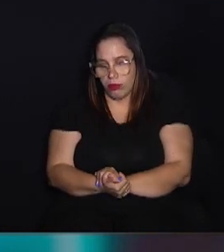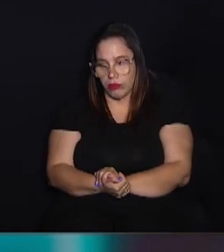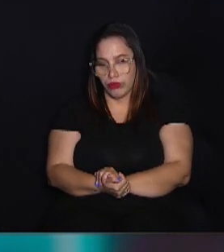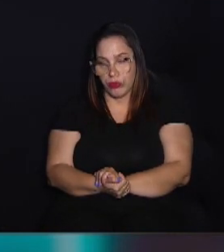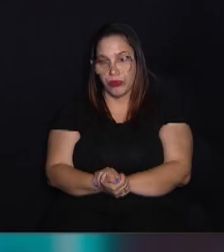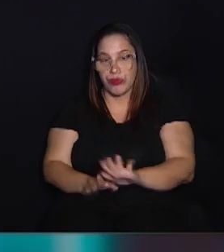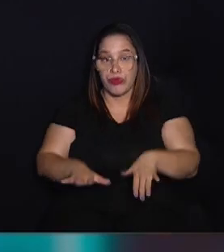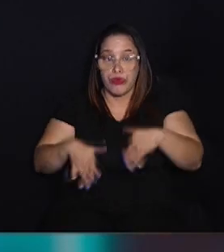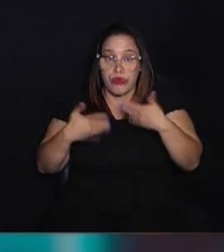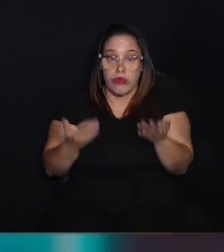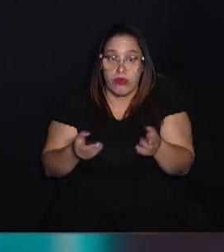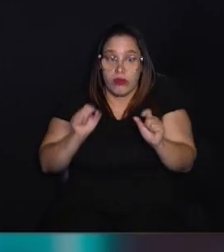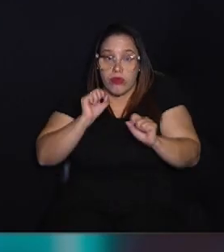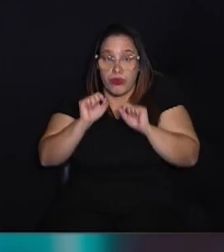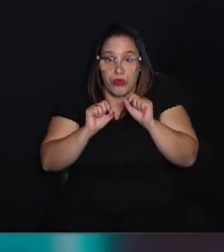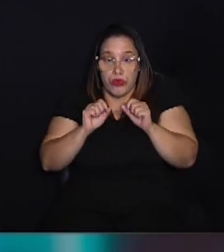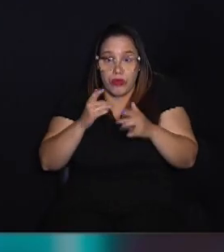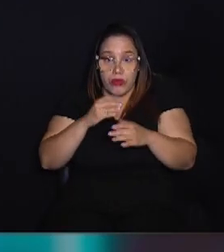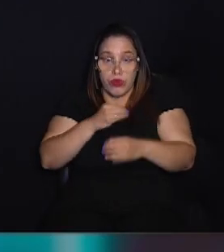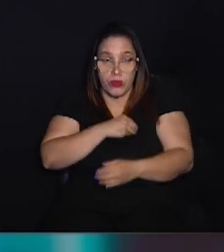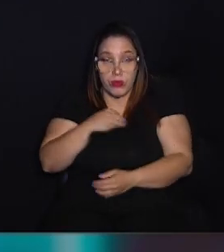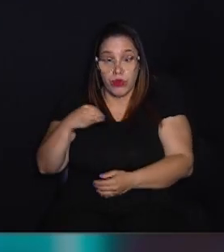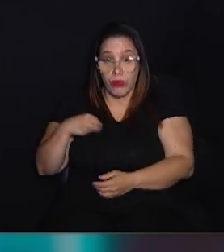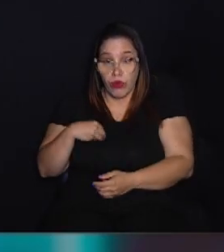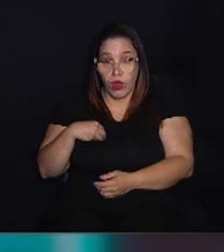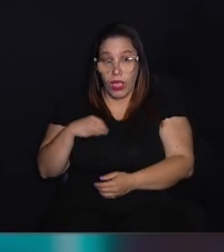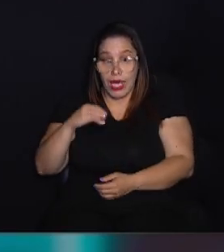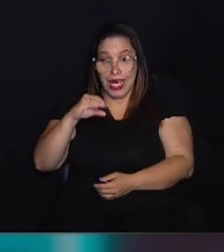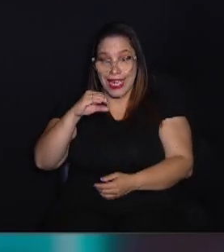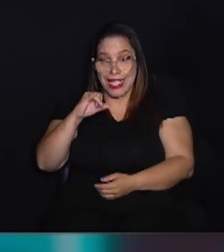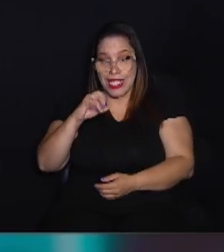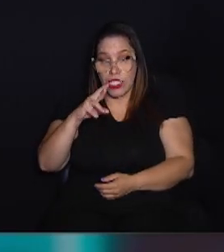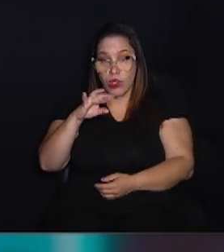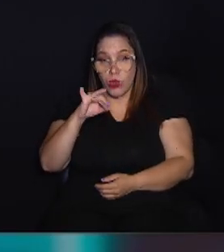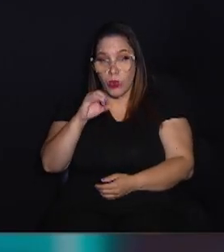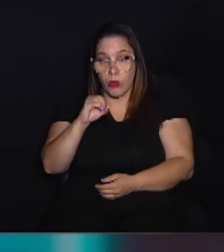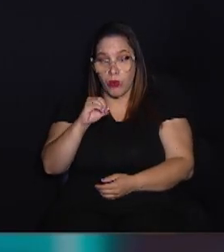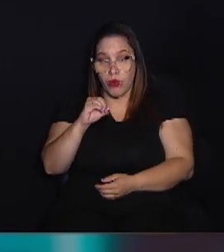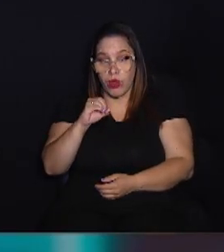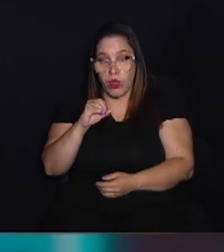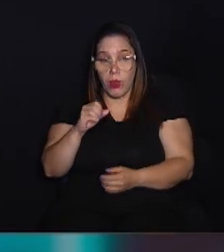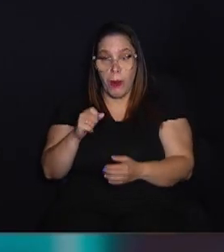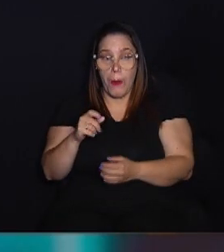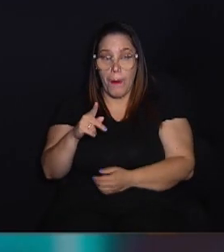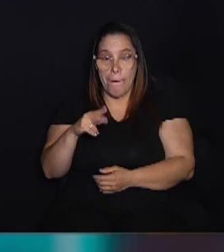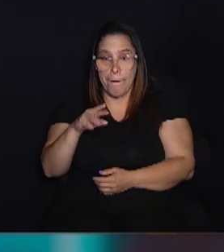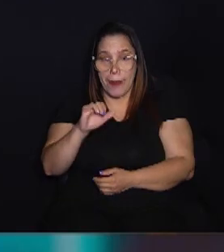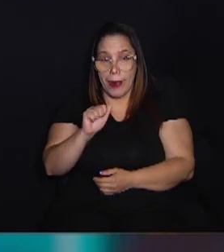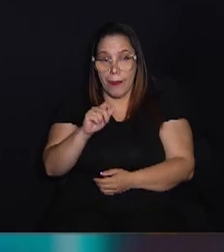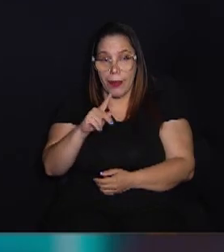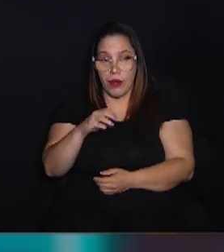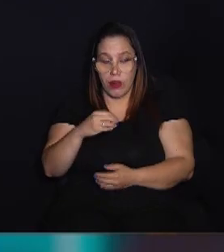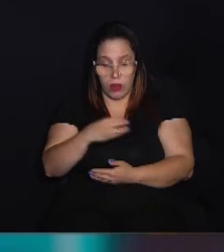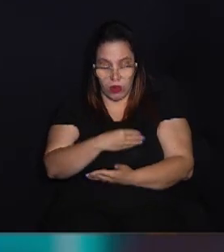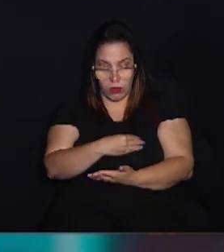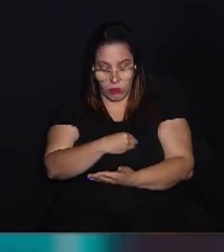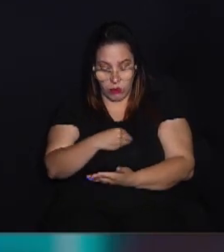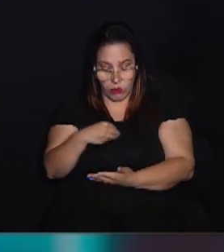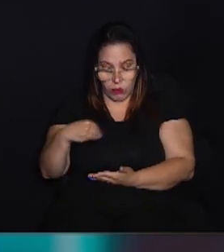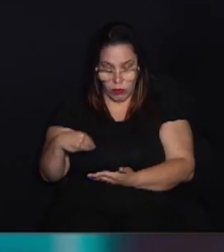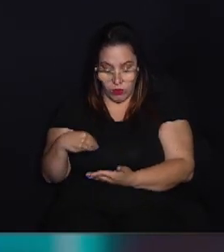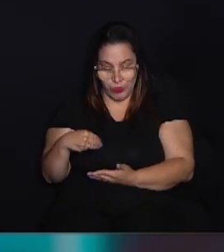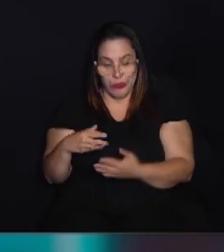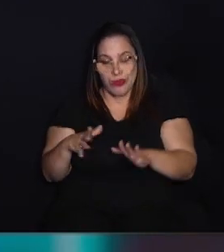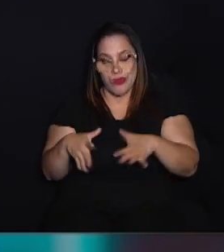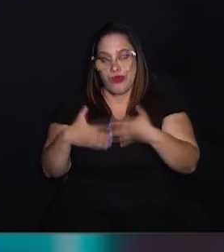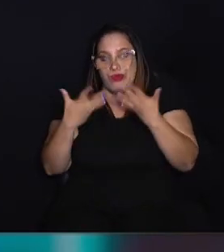Então, a questão dos exames citopatológicos, né, o velho e bom Papa Nicolau, e a mamografia tem